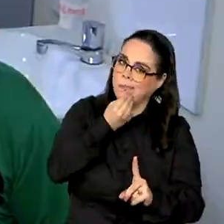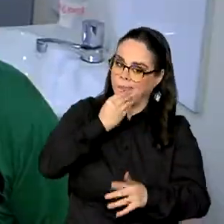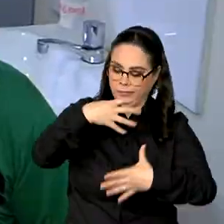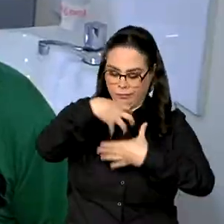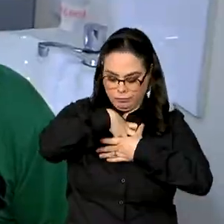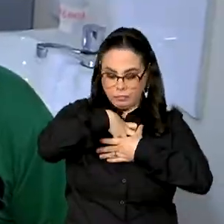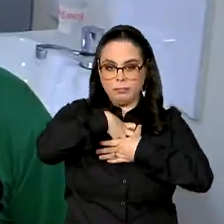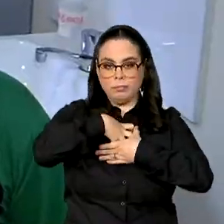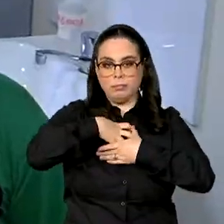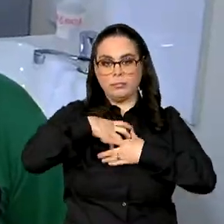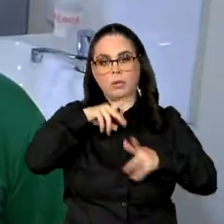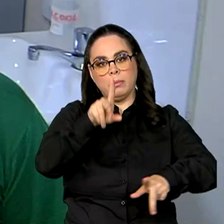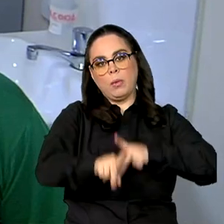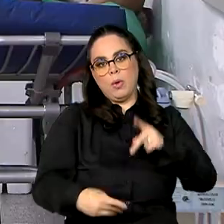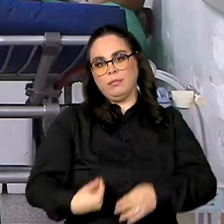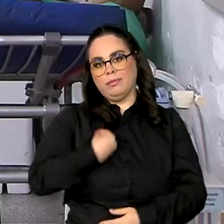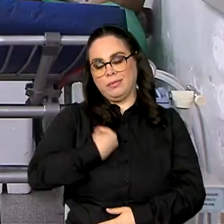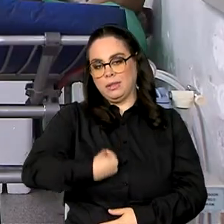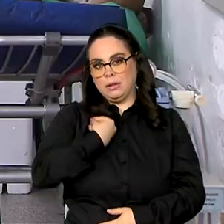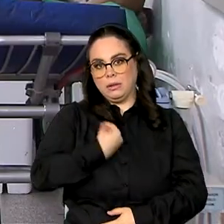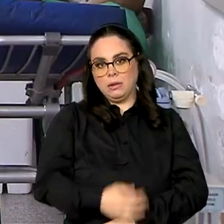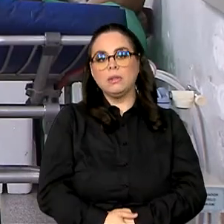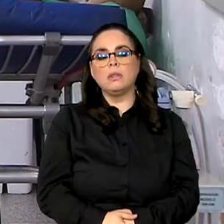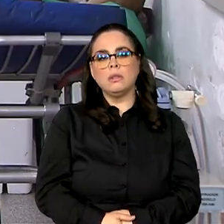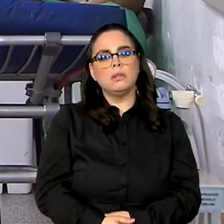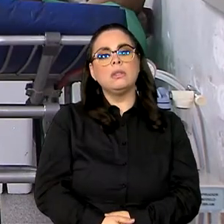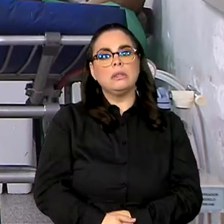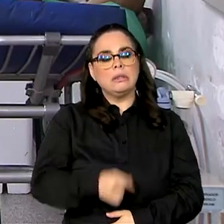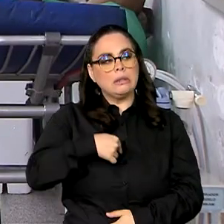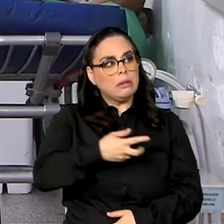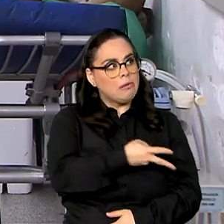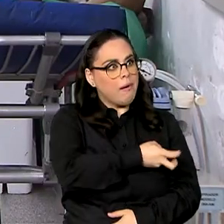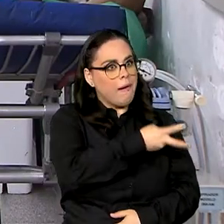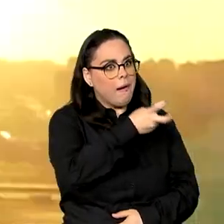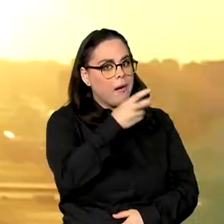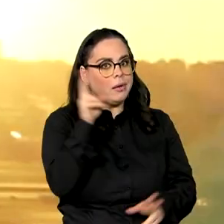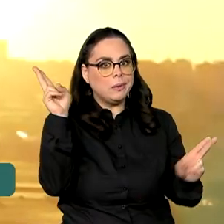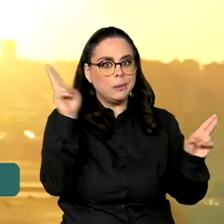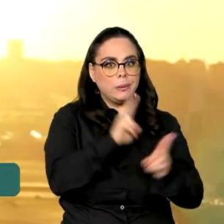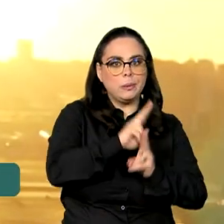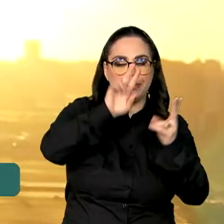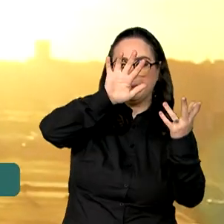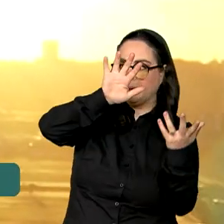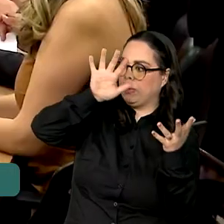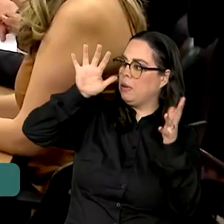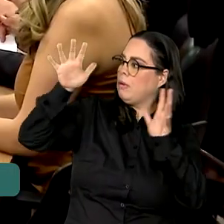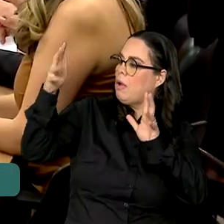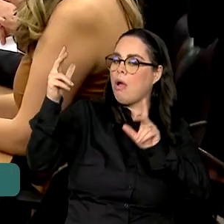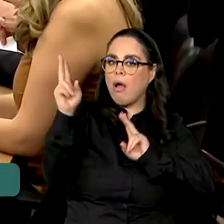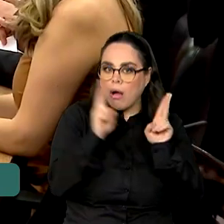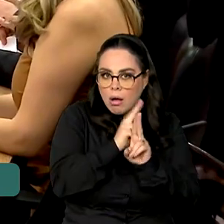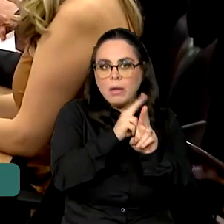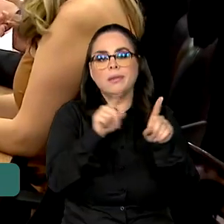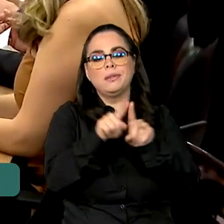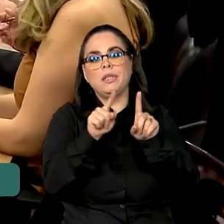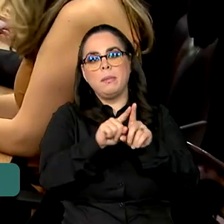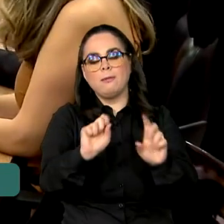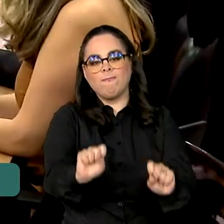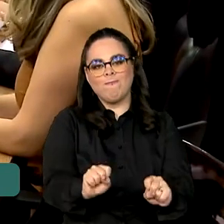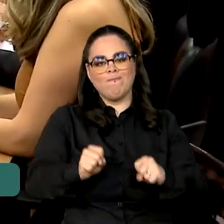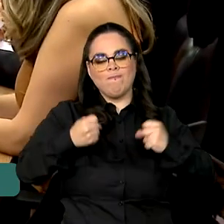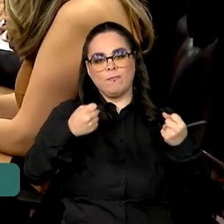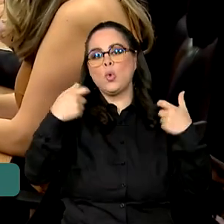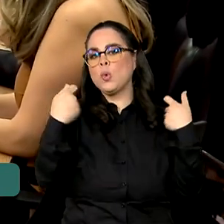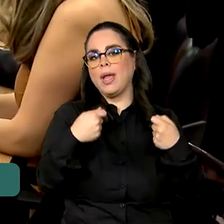na saúde da população por conta dessa realidade de emergência climática e para reforçar a